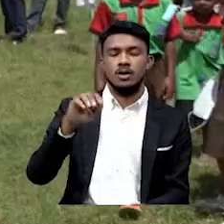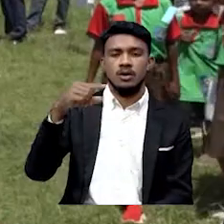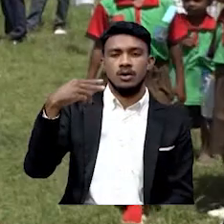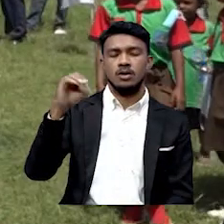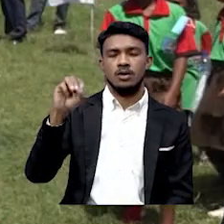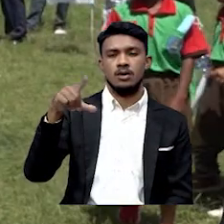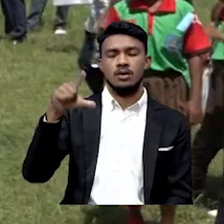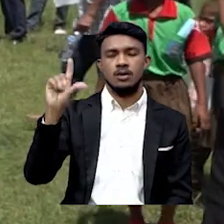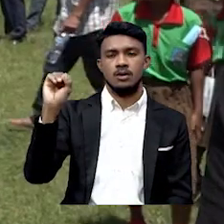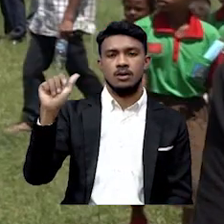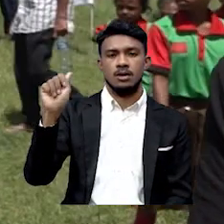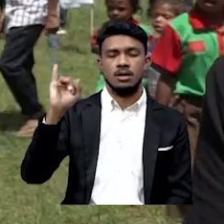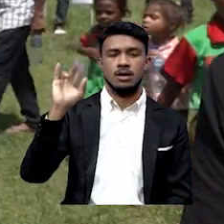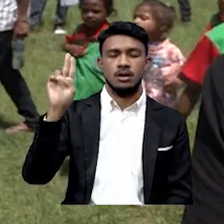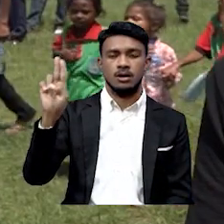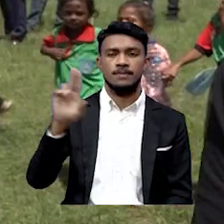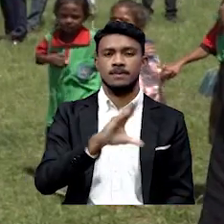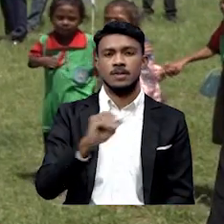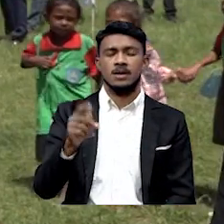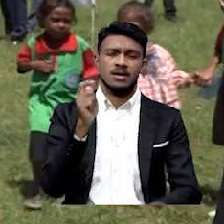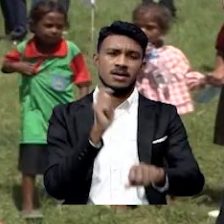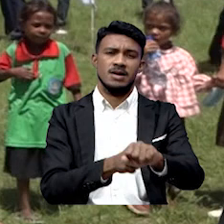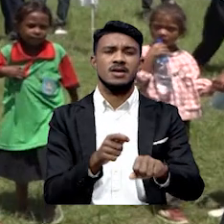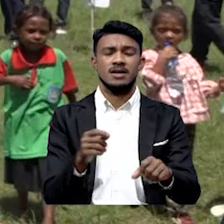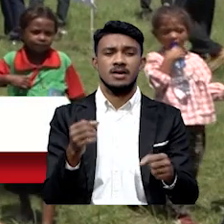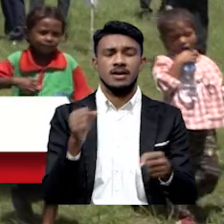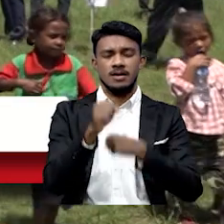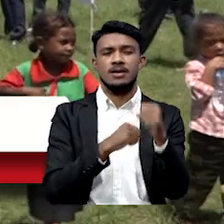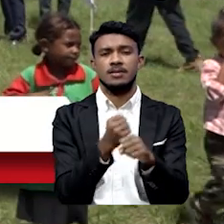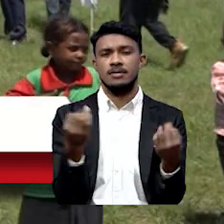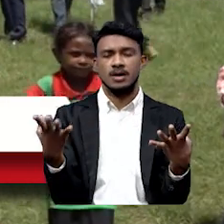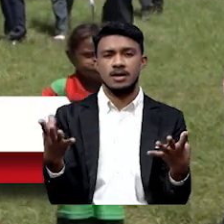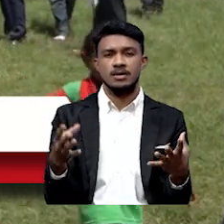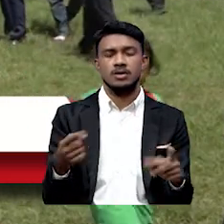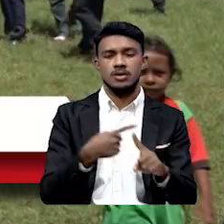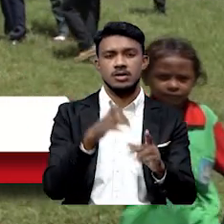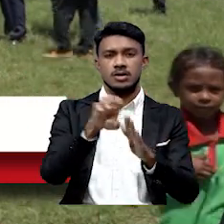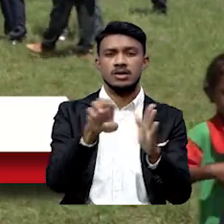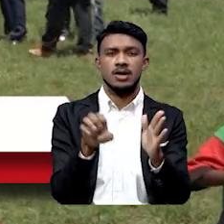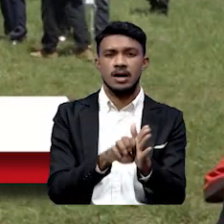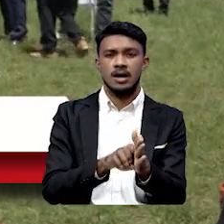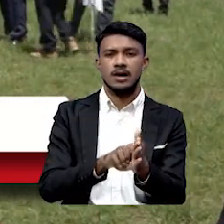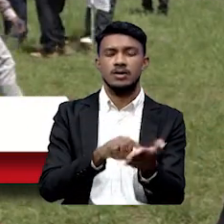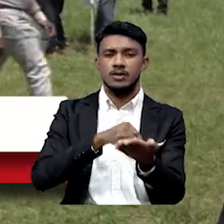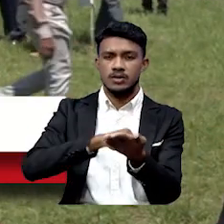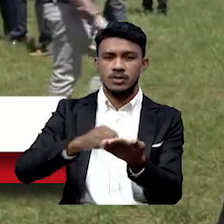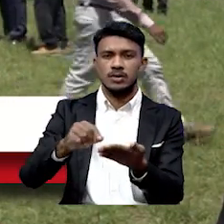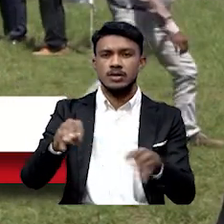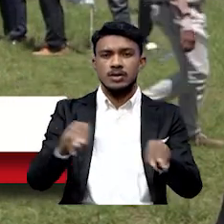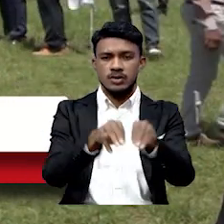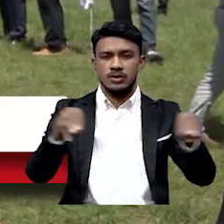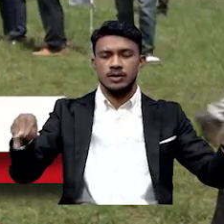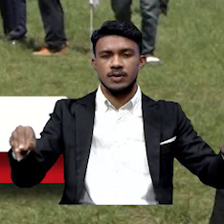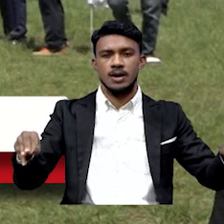tinambarak, os estado, mas sucat bebê caminha estrada e né, orcida sucat, os ictia nunca